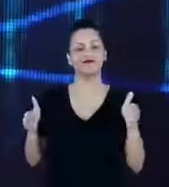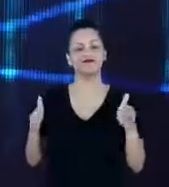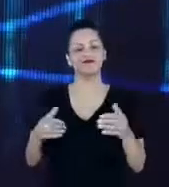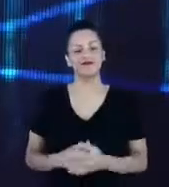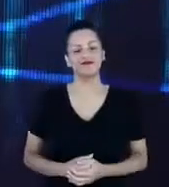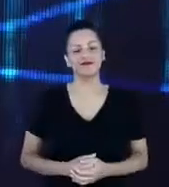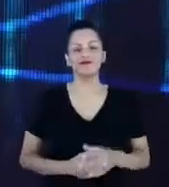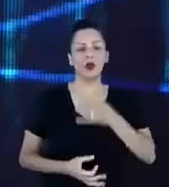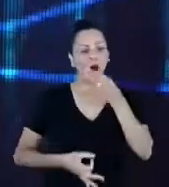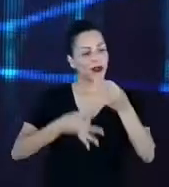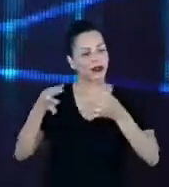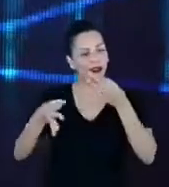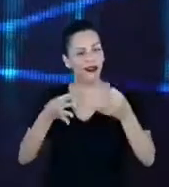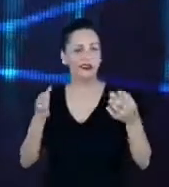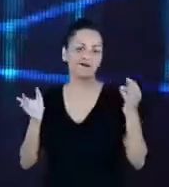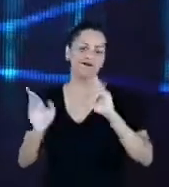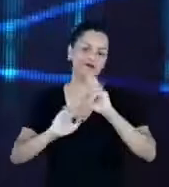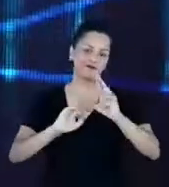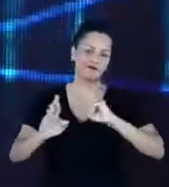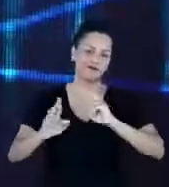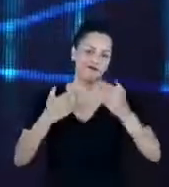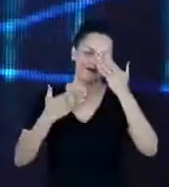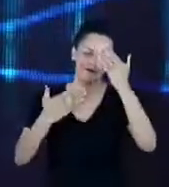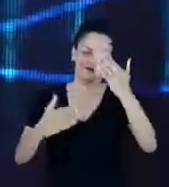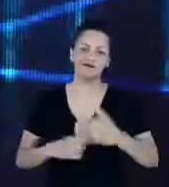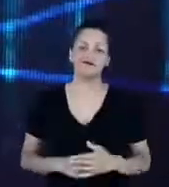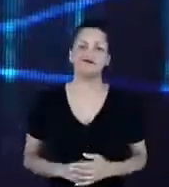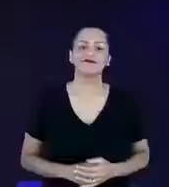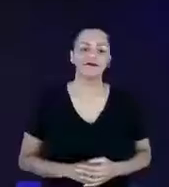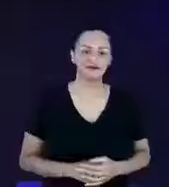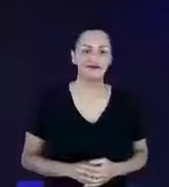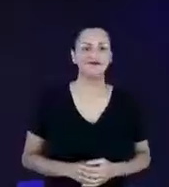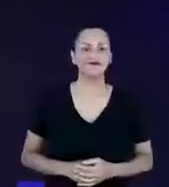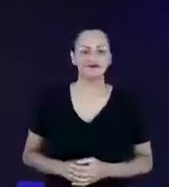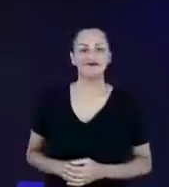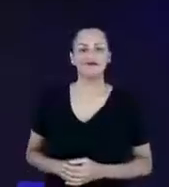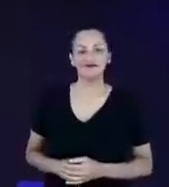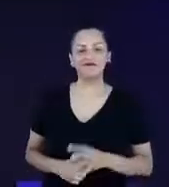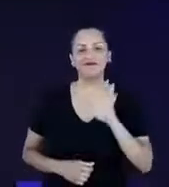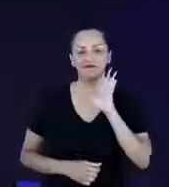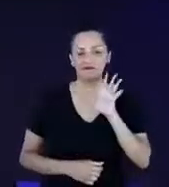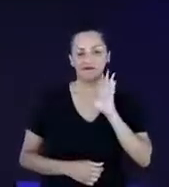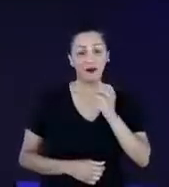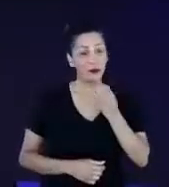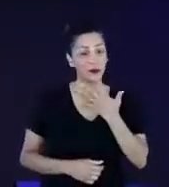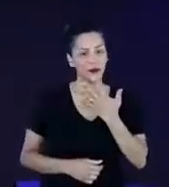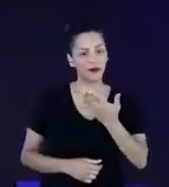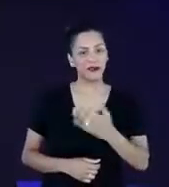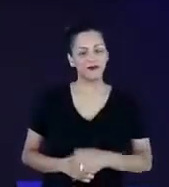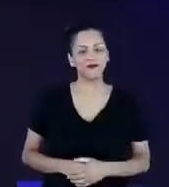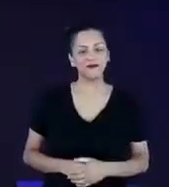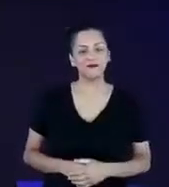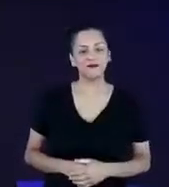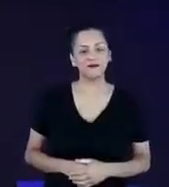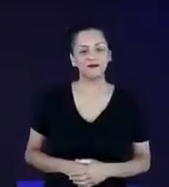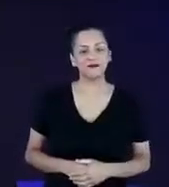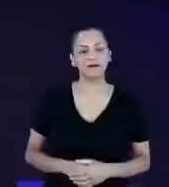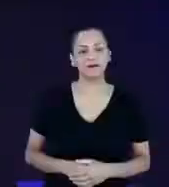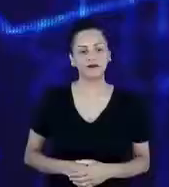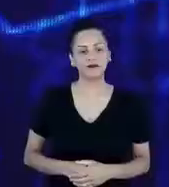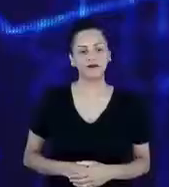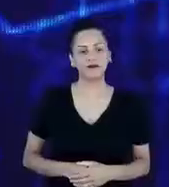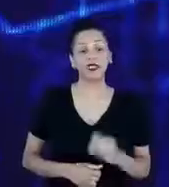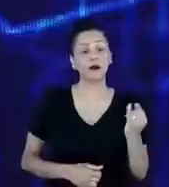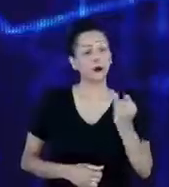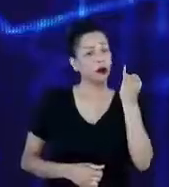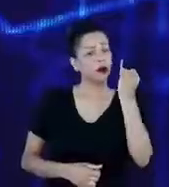comentar aqui o debate que você vai conduzir. Obrigado. Legal, Rubens. Obrigado. Acho que aqui pela sua fala, acho que a importância